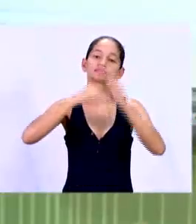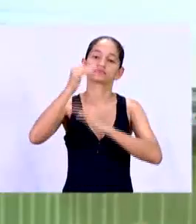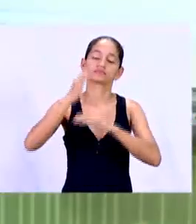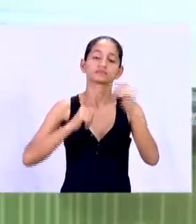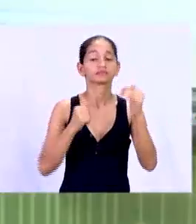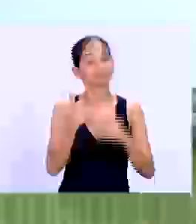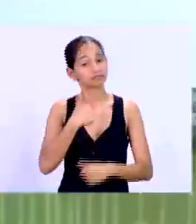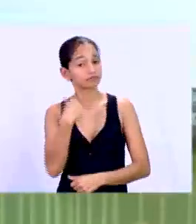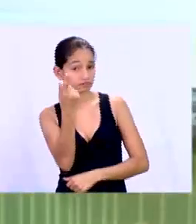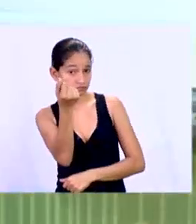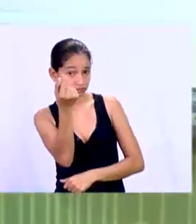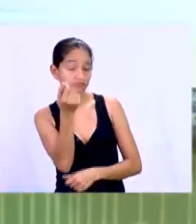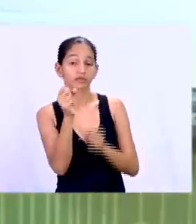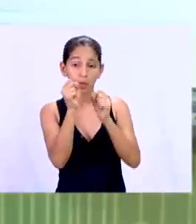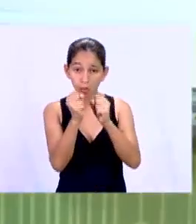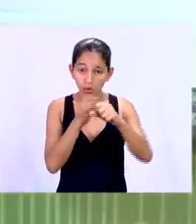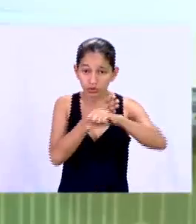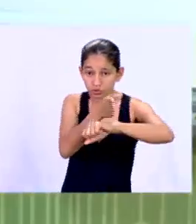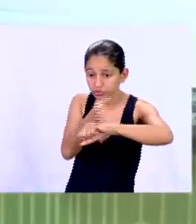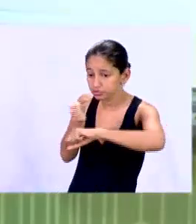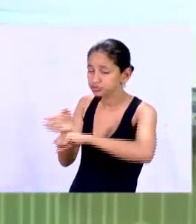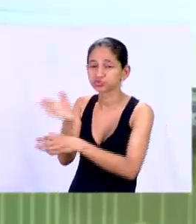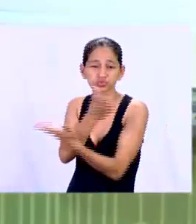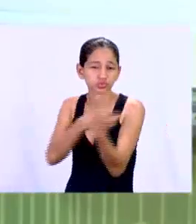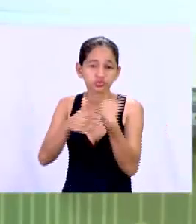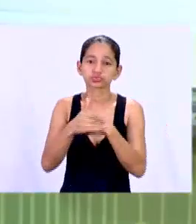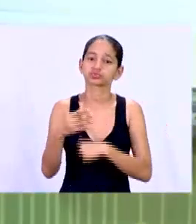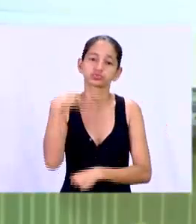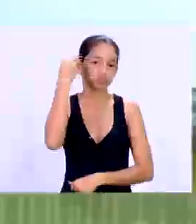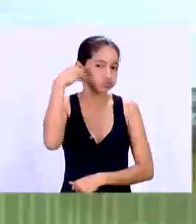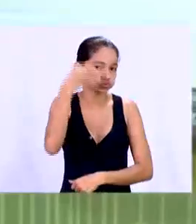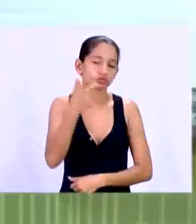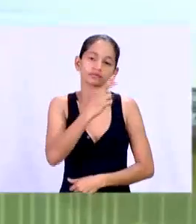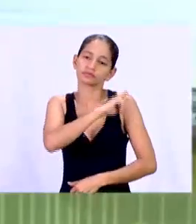finanças, você tem acesso a informações muito privilegiadas.